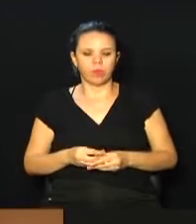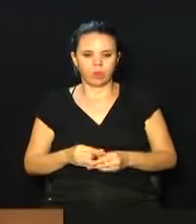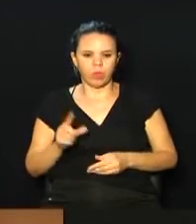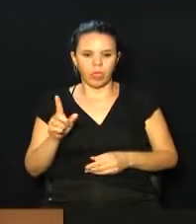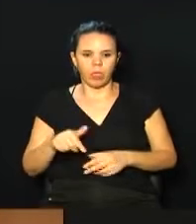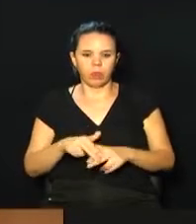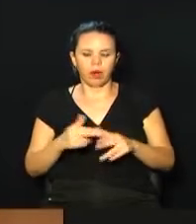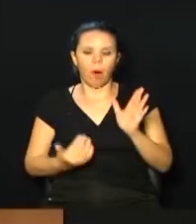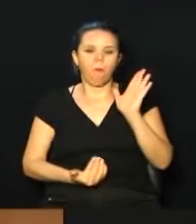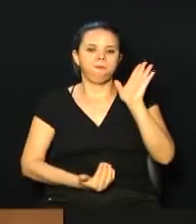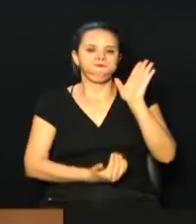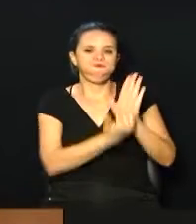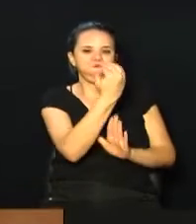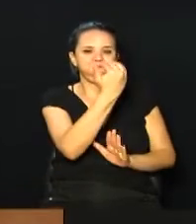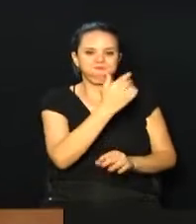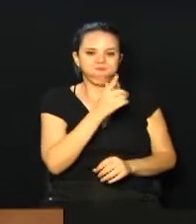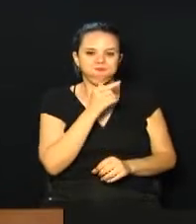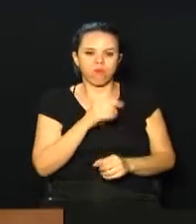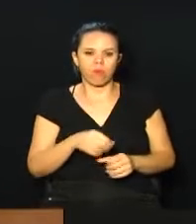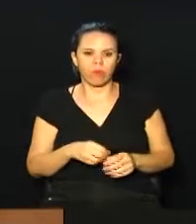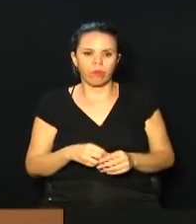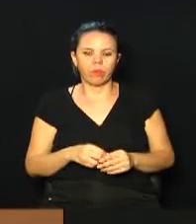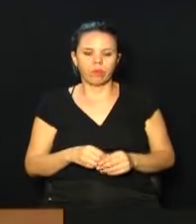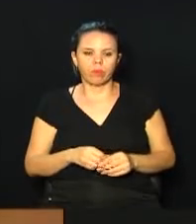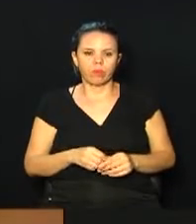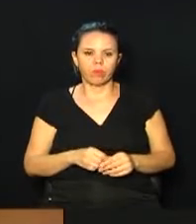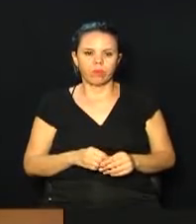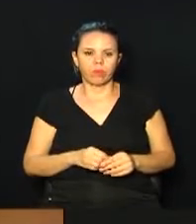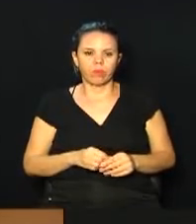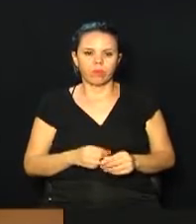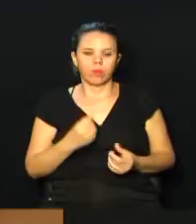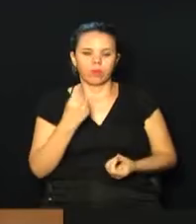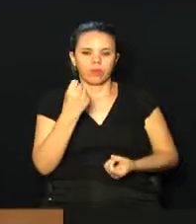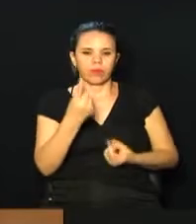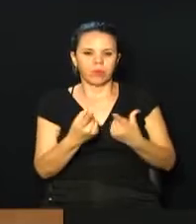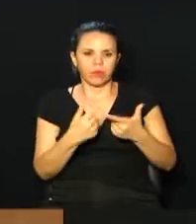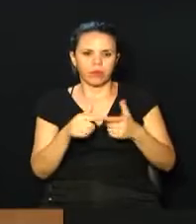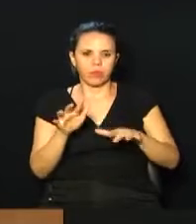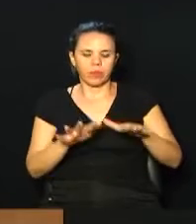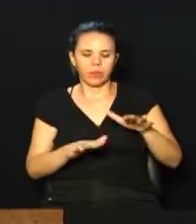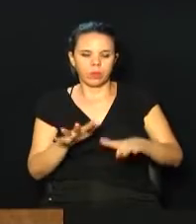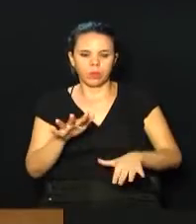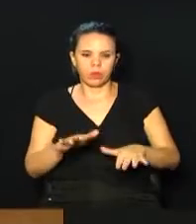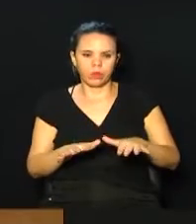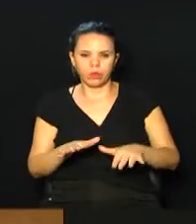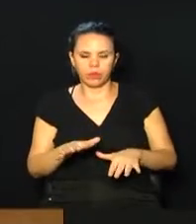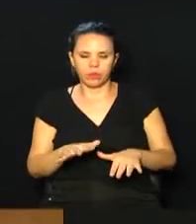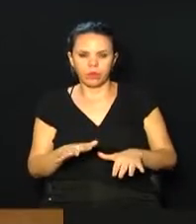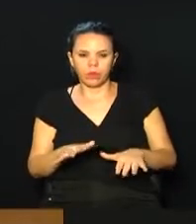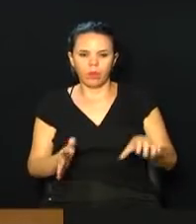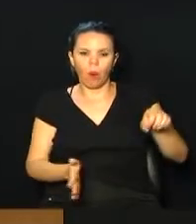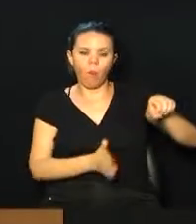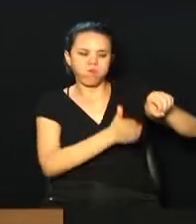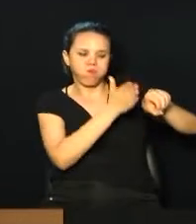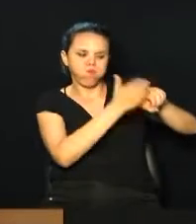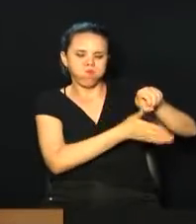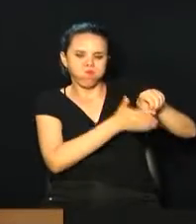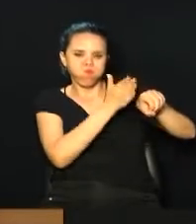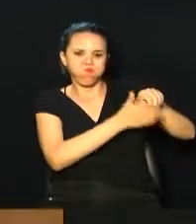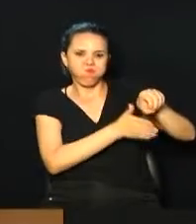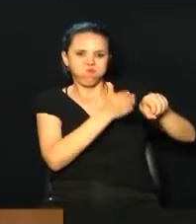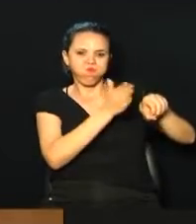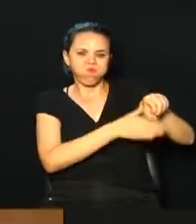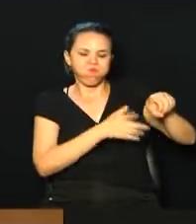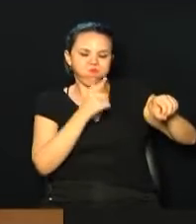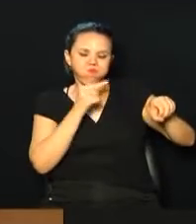um excesso de água e, em alguns casos, a entupimentos de passagem